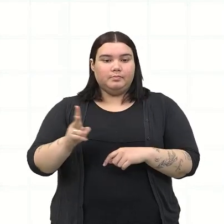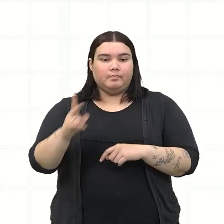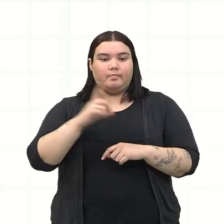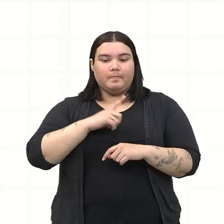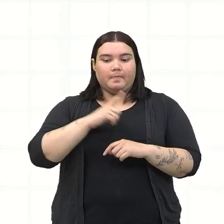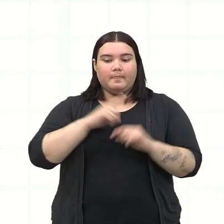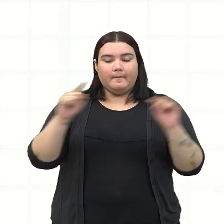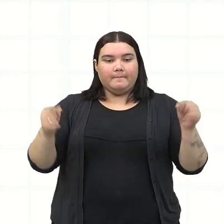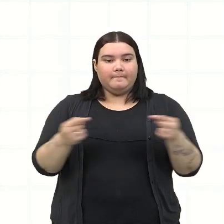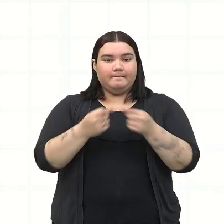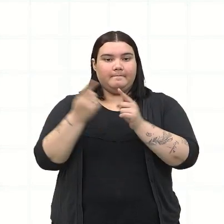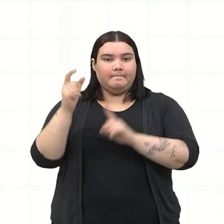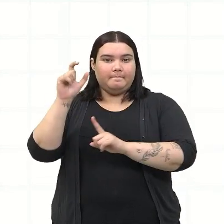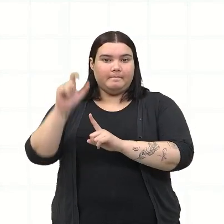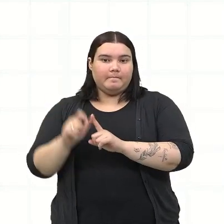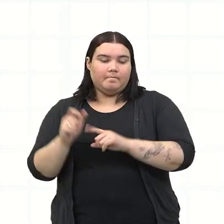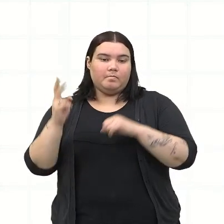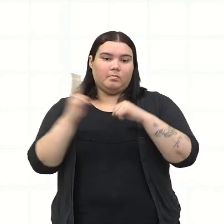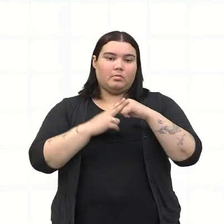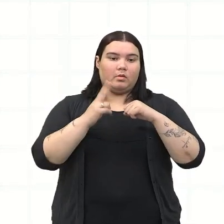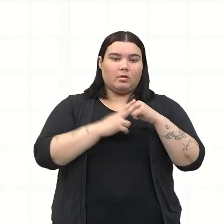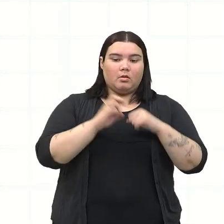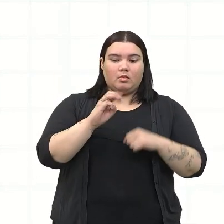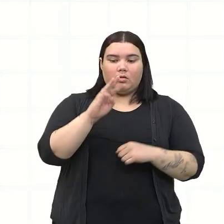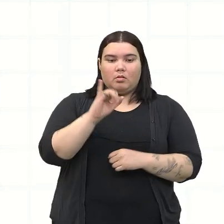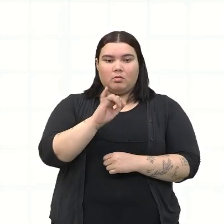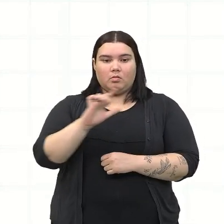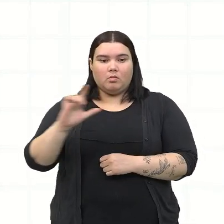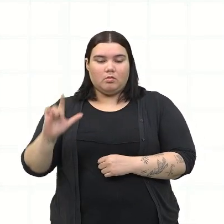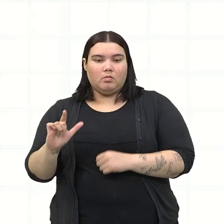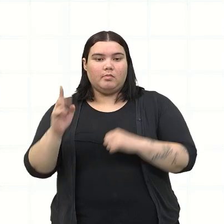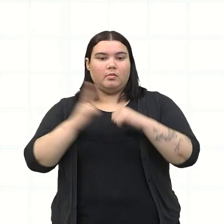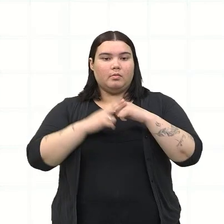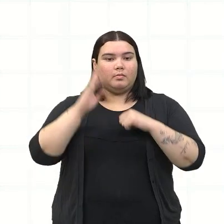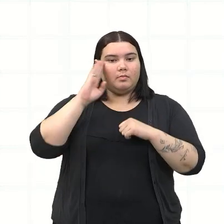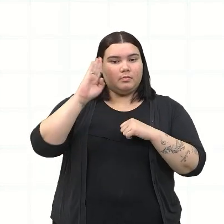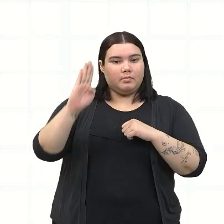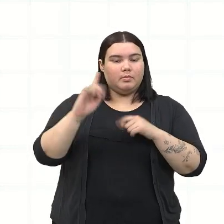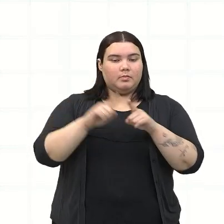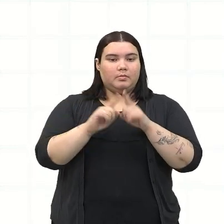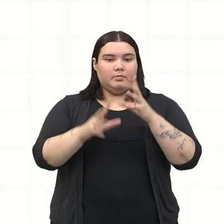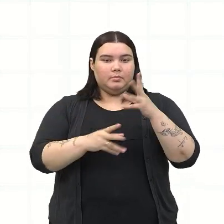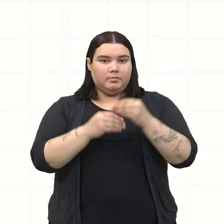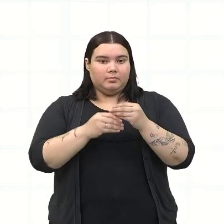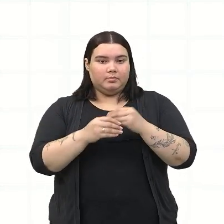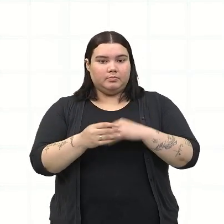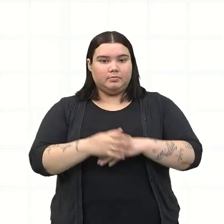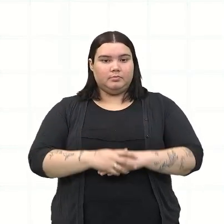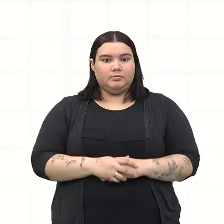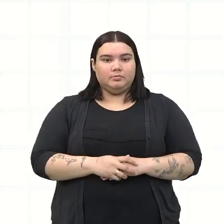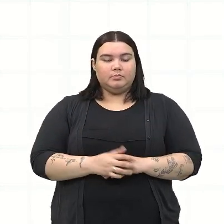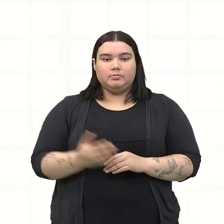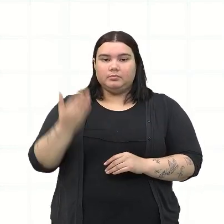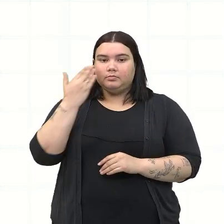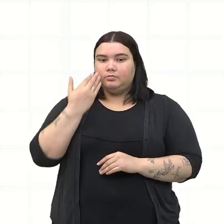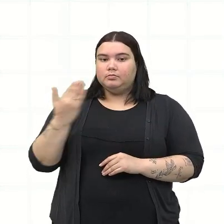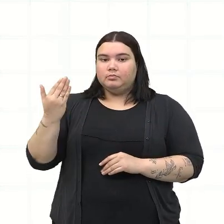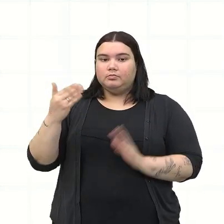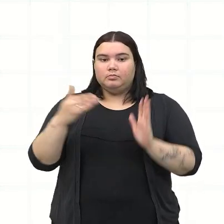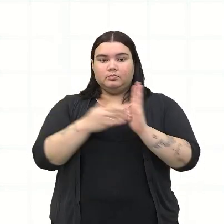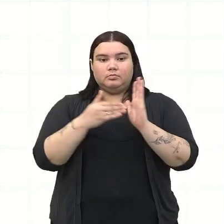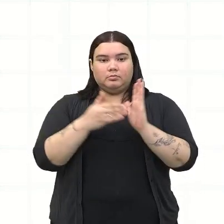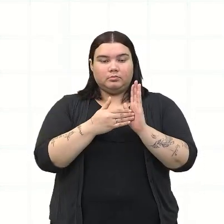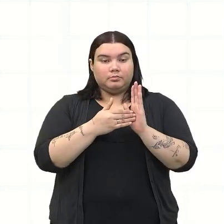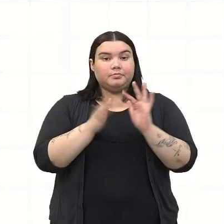começando com o sujeito, o verbo will, o verbo principal e o complemento. E aqui nós temos a última,